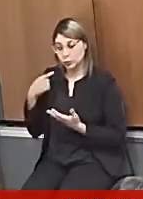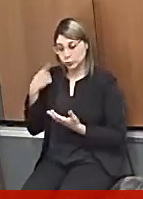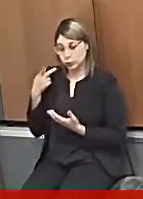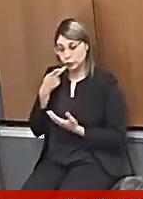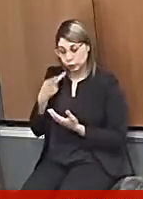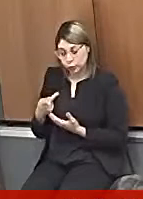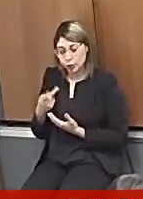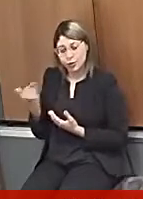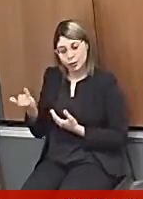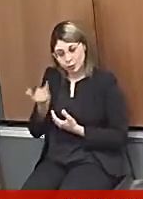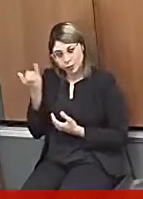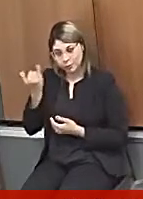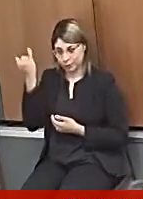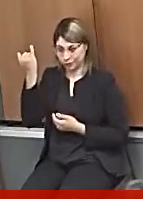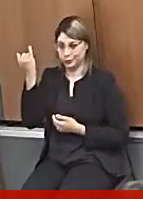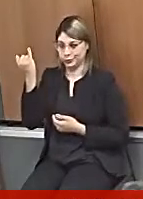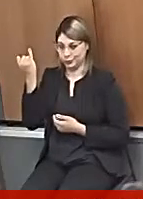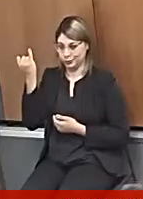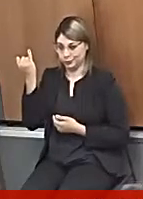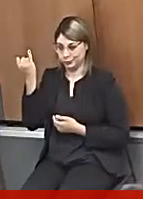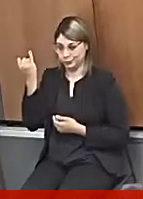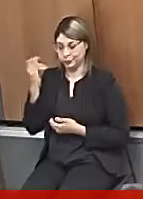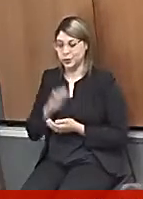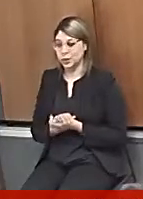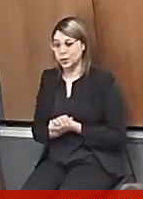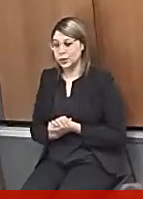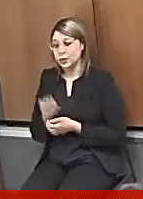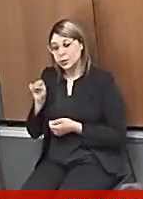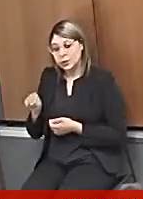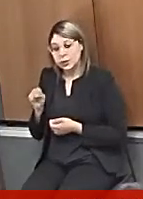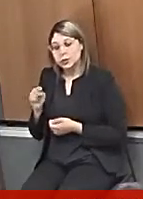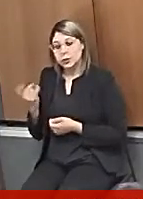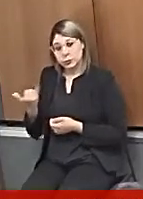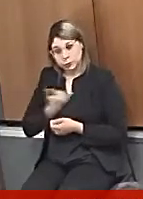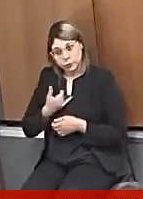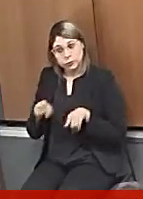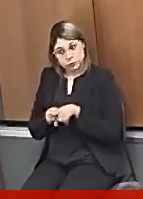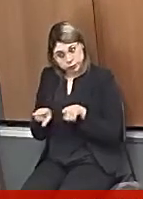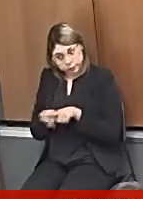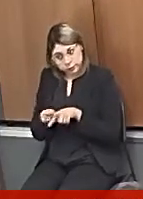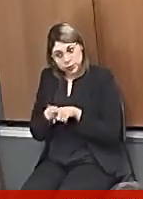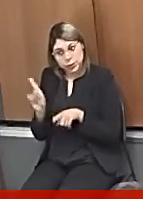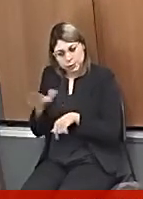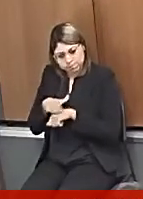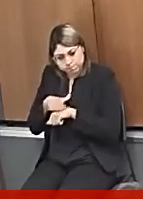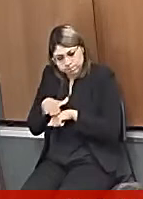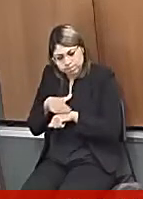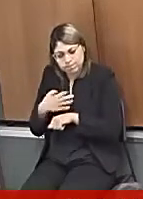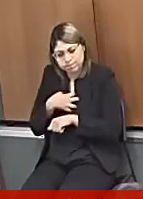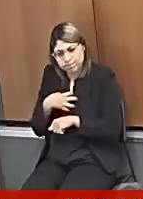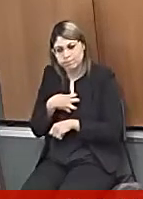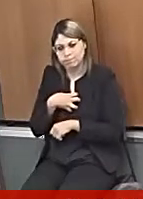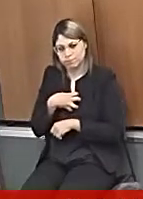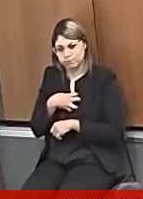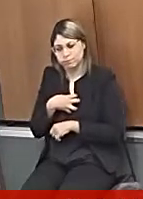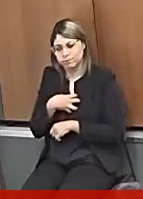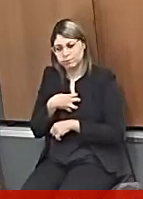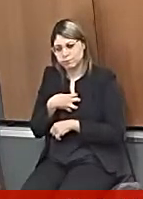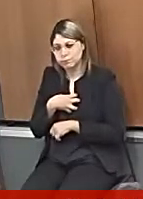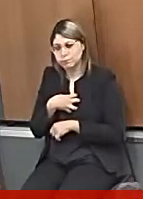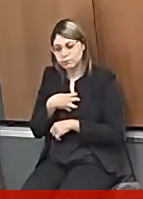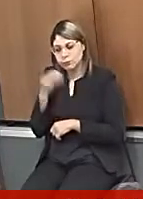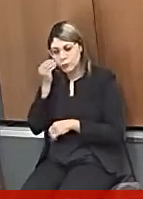foi muito oportuna muito e ele me confidenciou que está sensível a